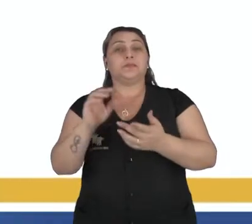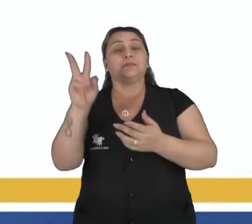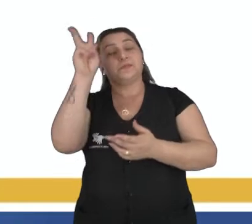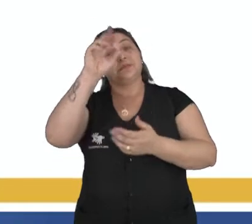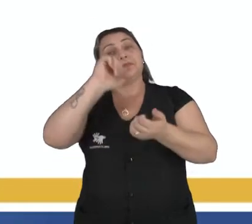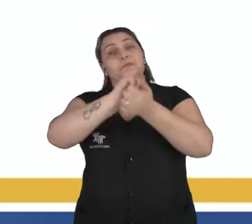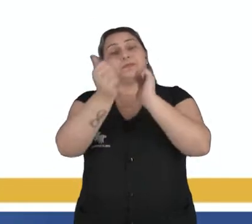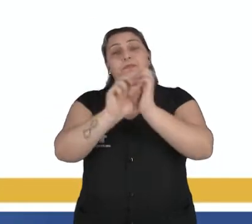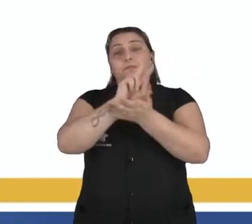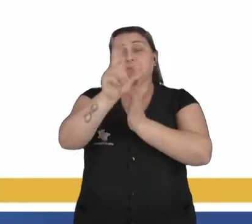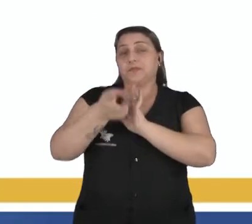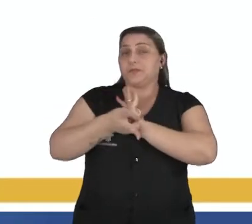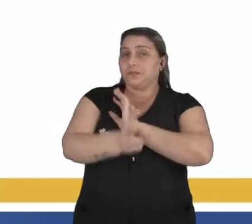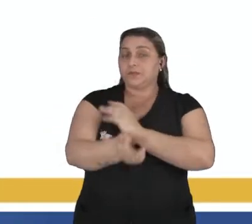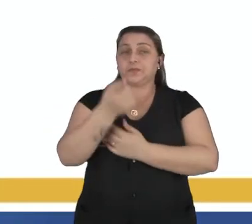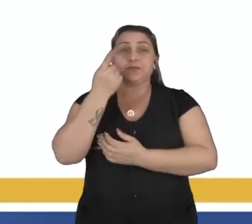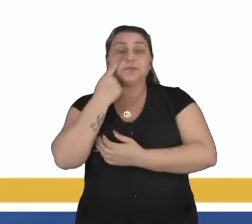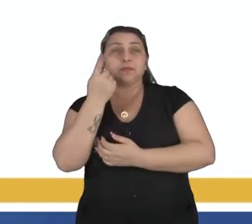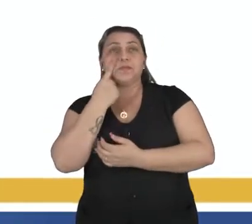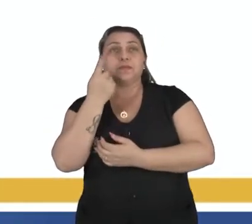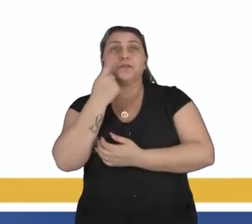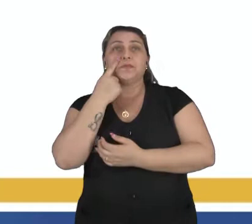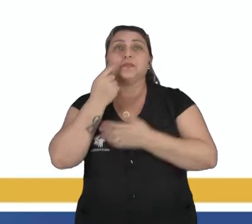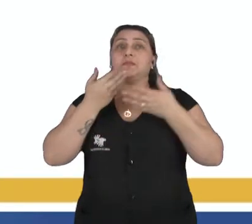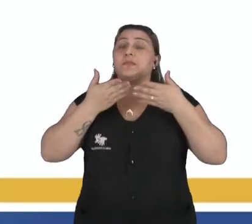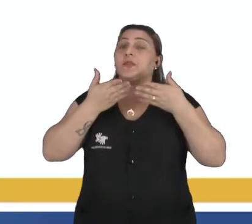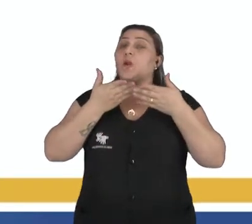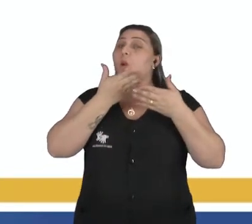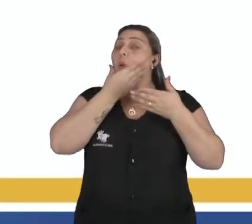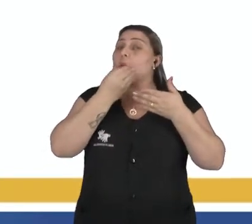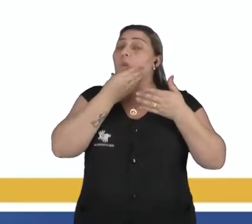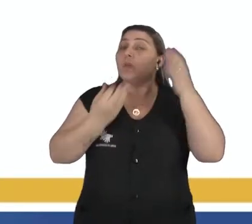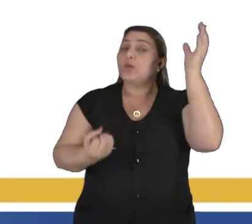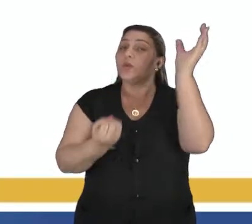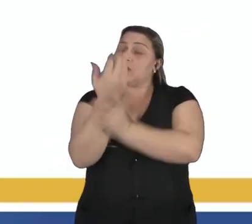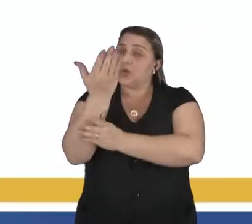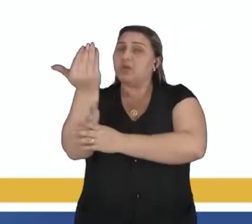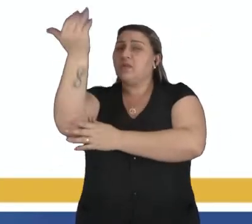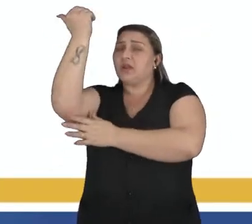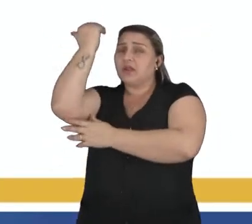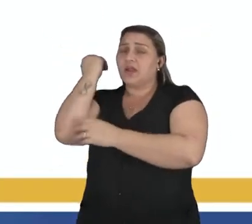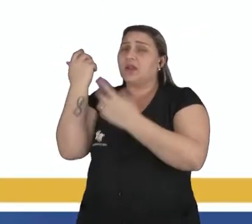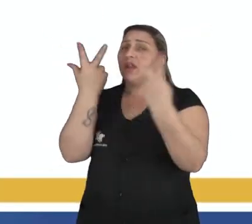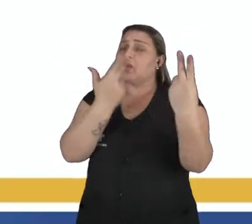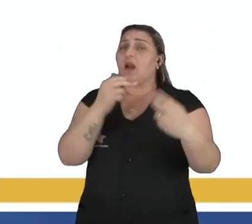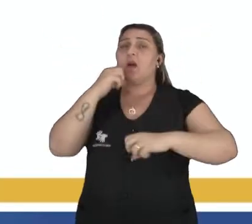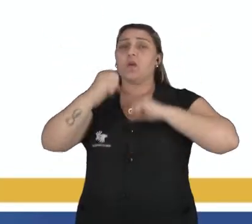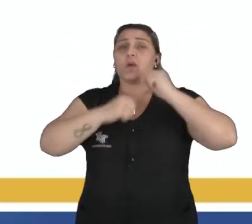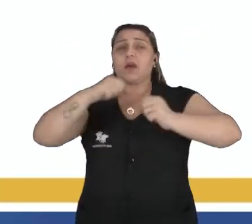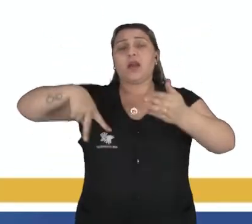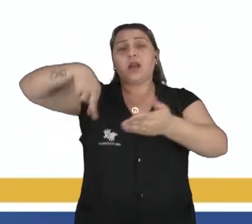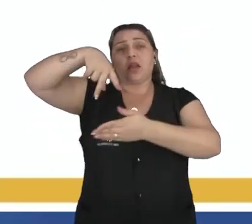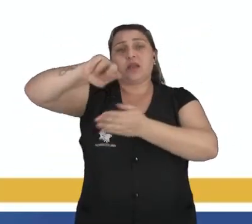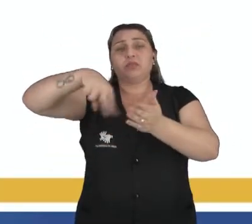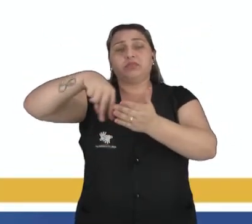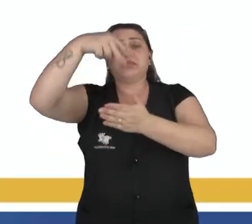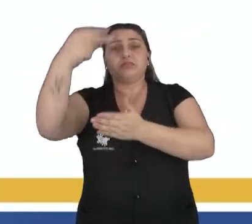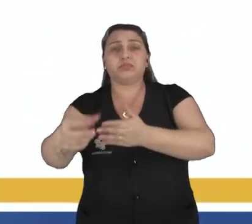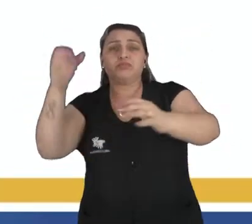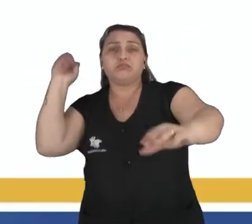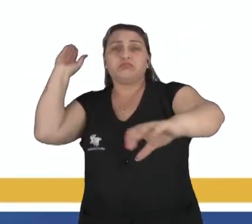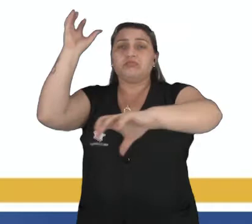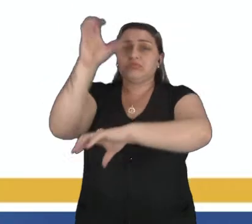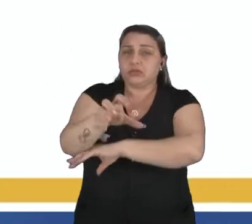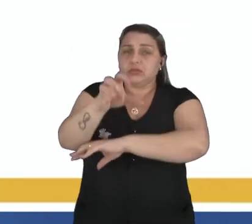né? Aí, continuando, a gente vê que nasceu como homem ou ancestrais é igual a correr, andar, saltar e